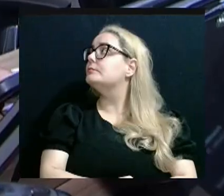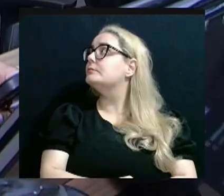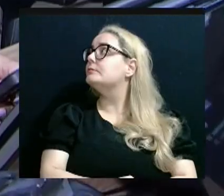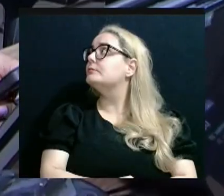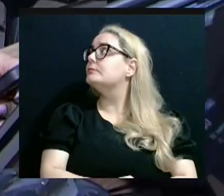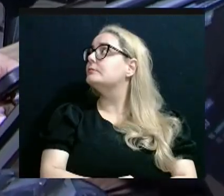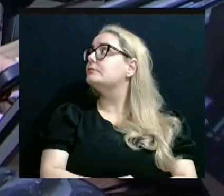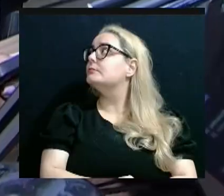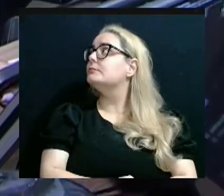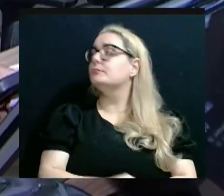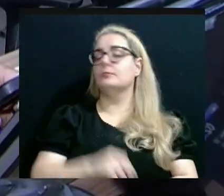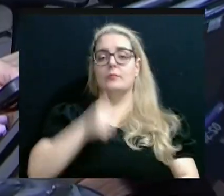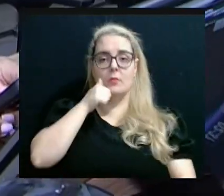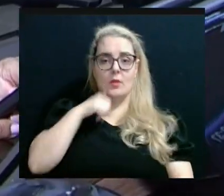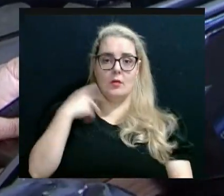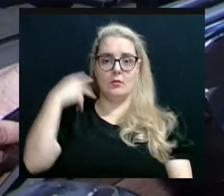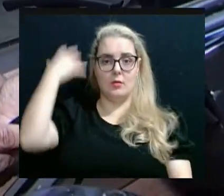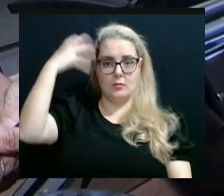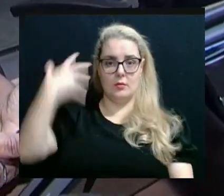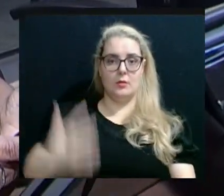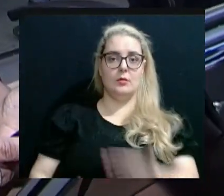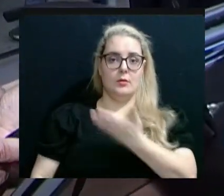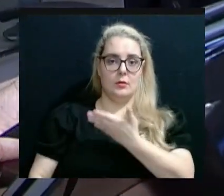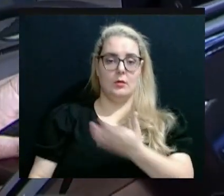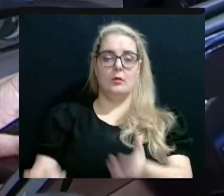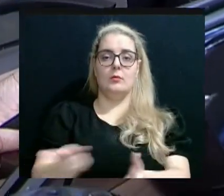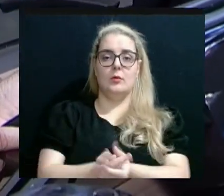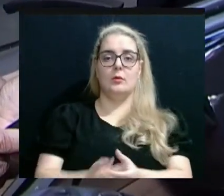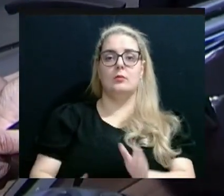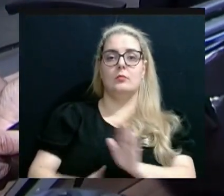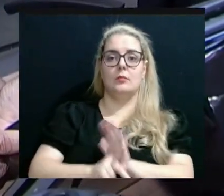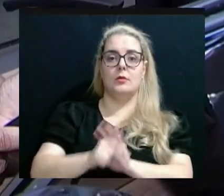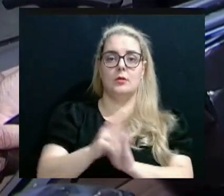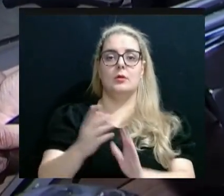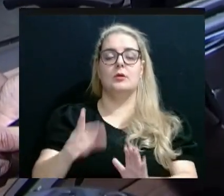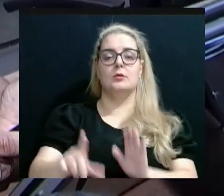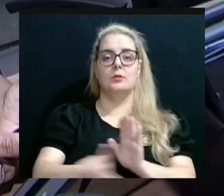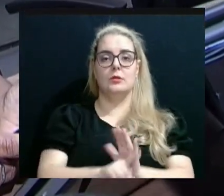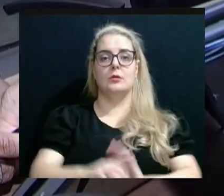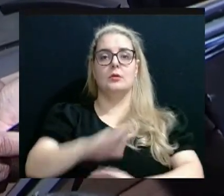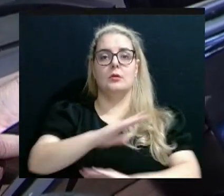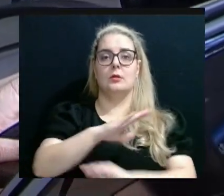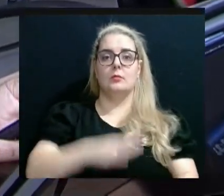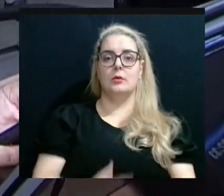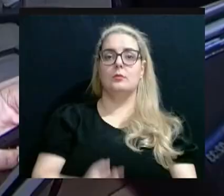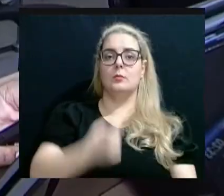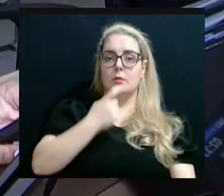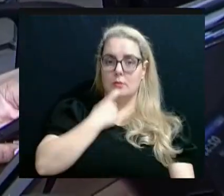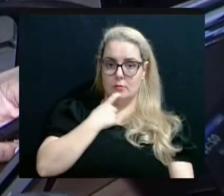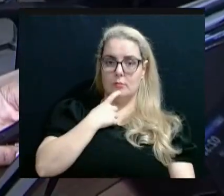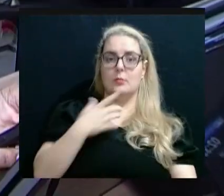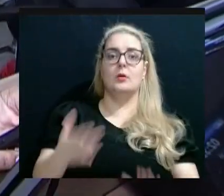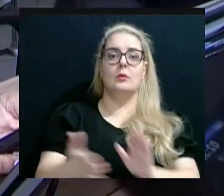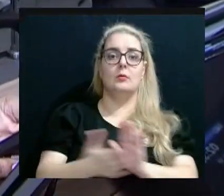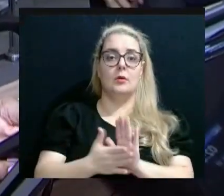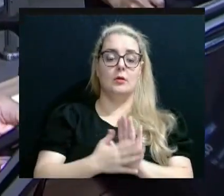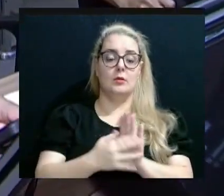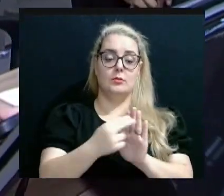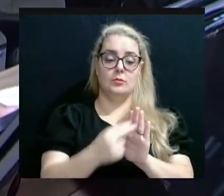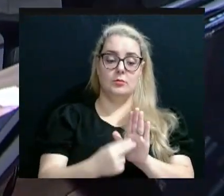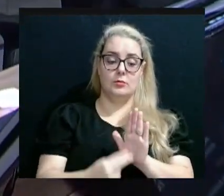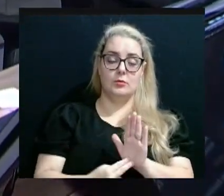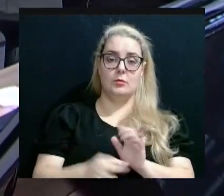A vereadora Guida Calisto protocolou um projeto de lei na Câmara Municipal de Campinas que propõe normas de